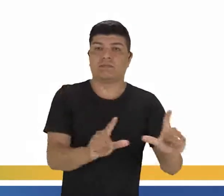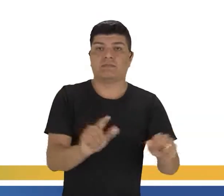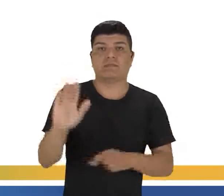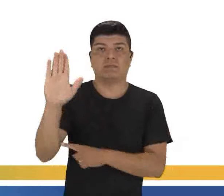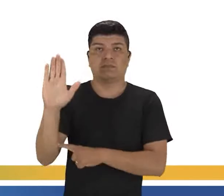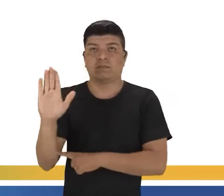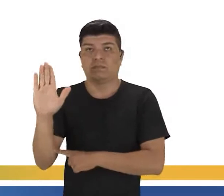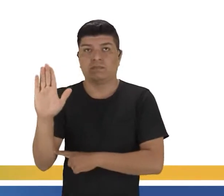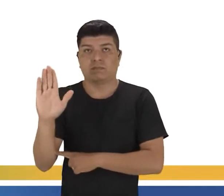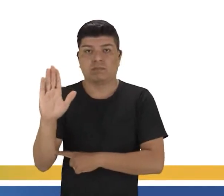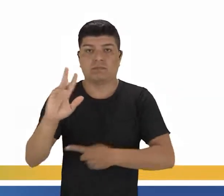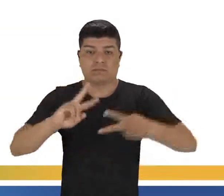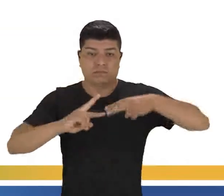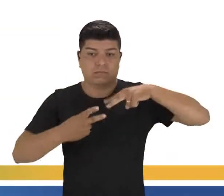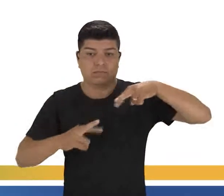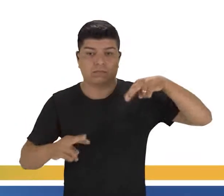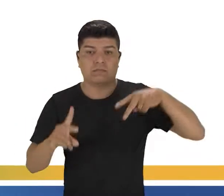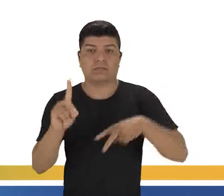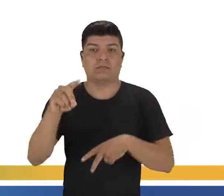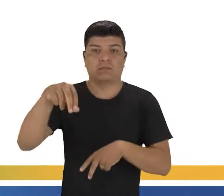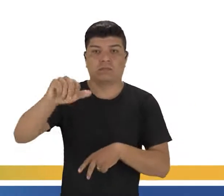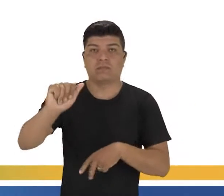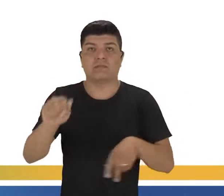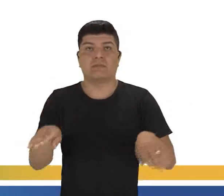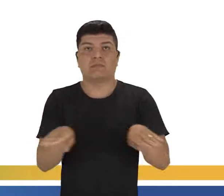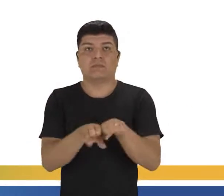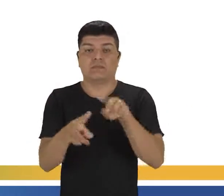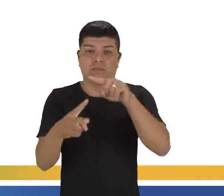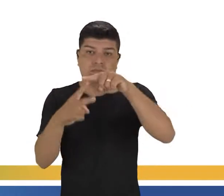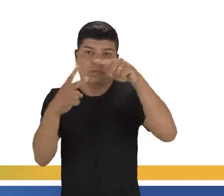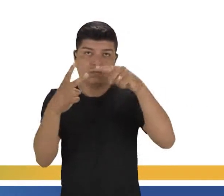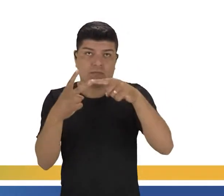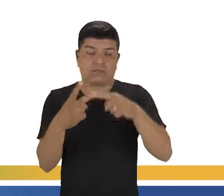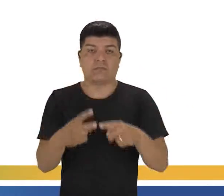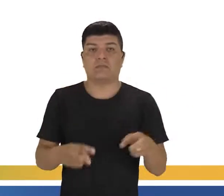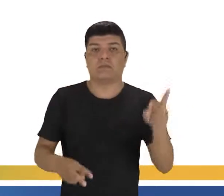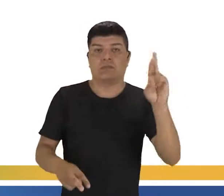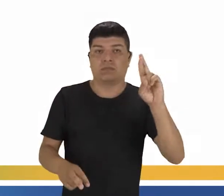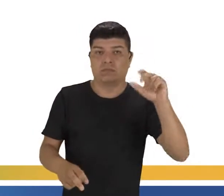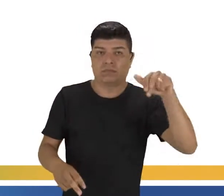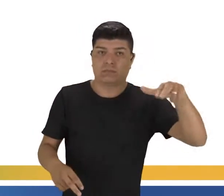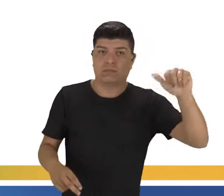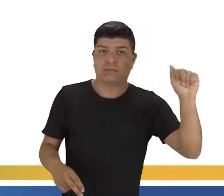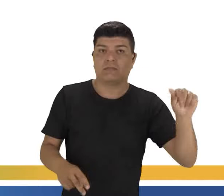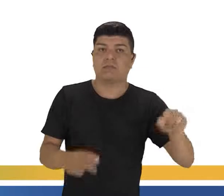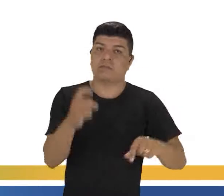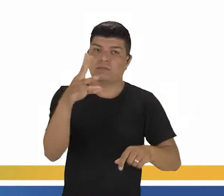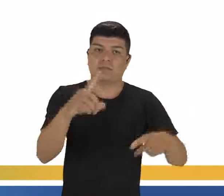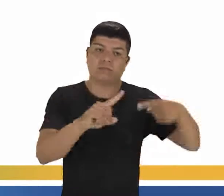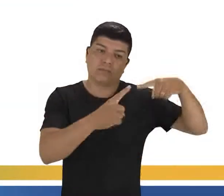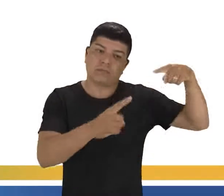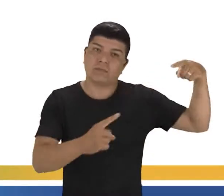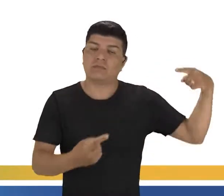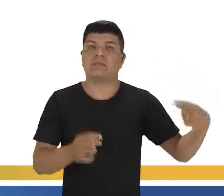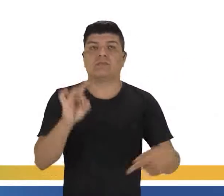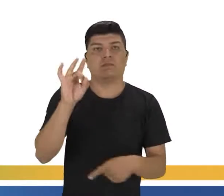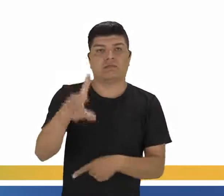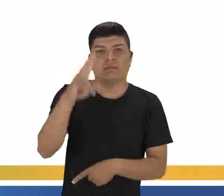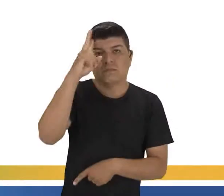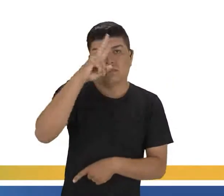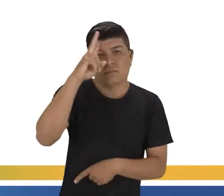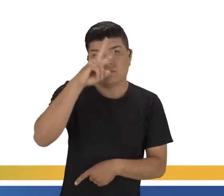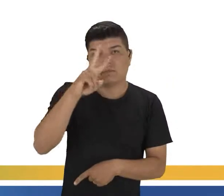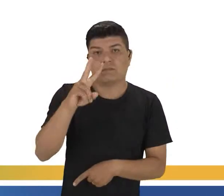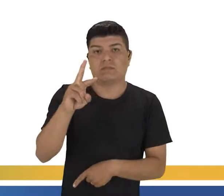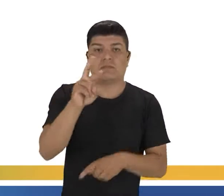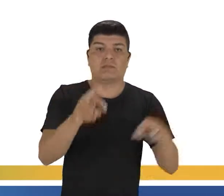a molécula de DNA com a sua dupla, né, fileira, e o RNA com apenas uma fileira. Lembrando sempre que no